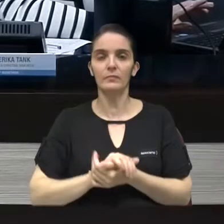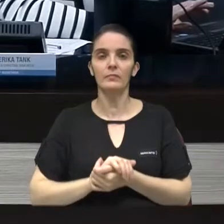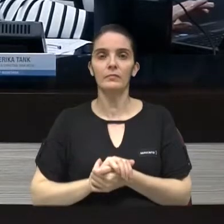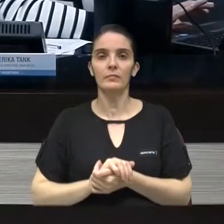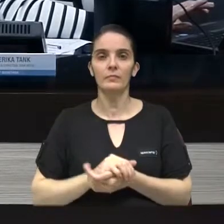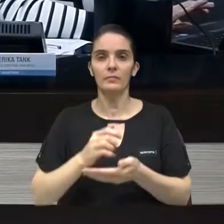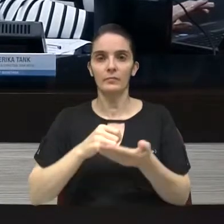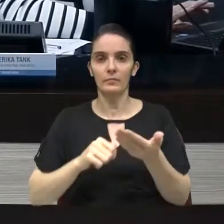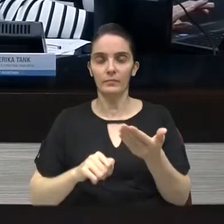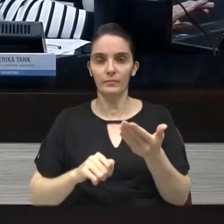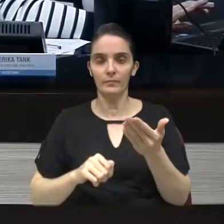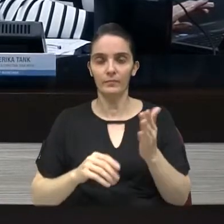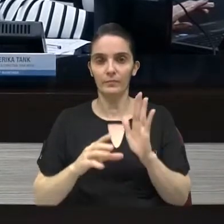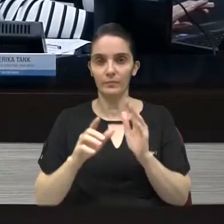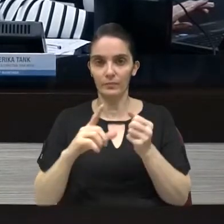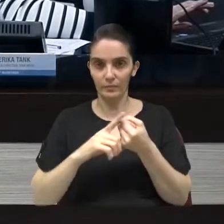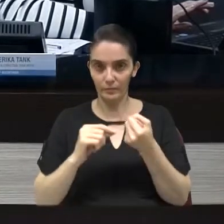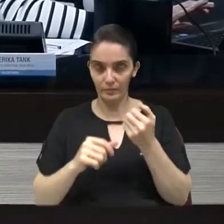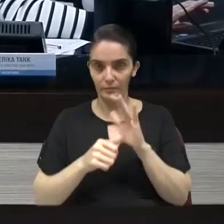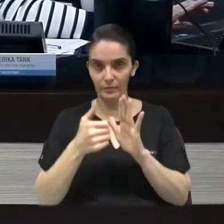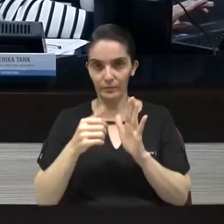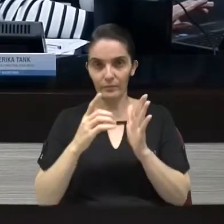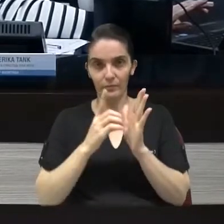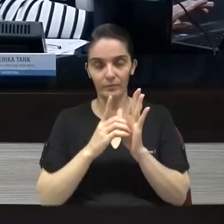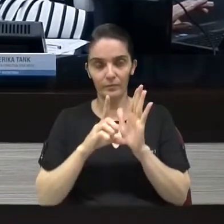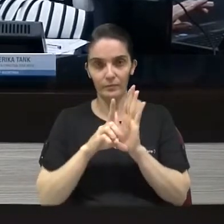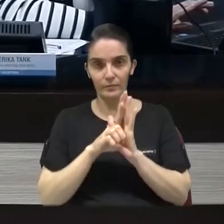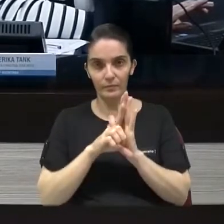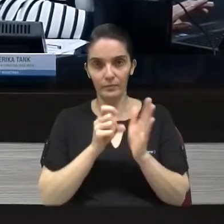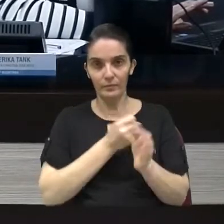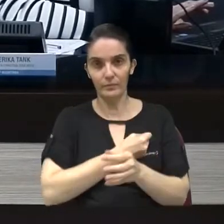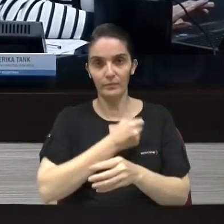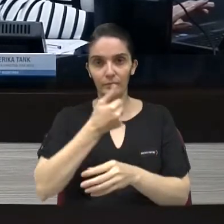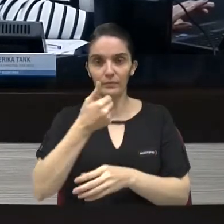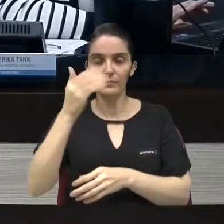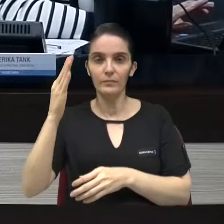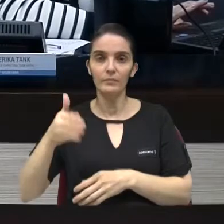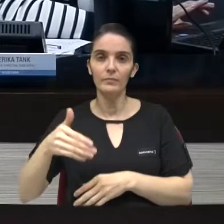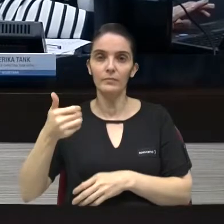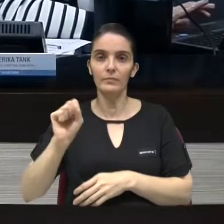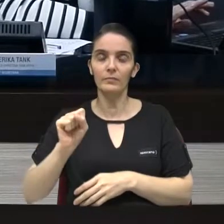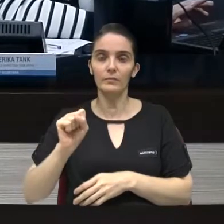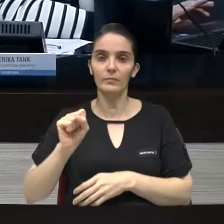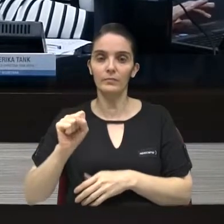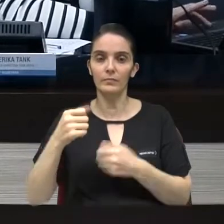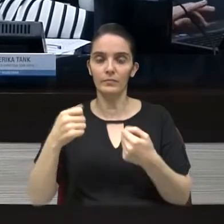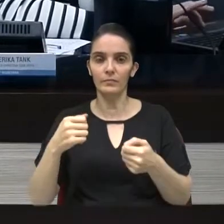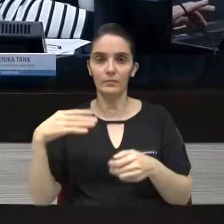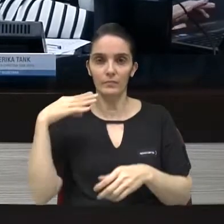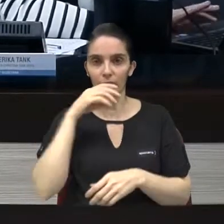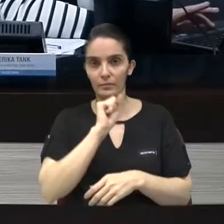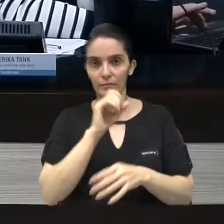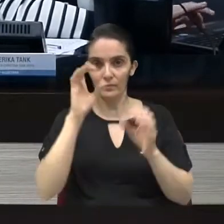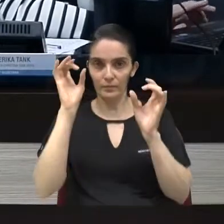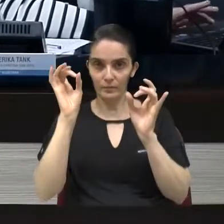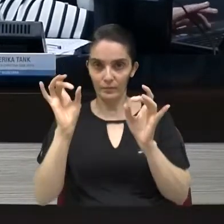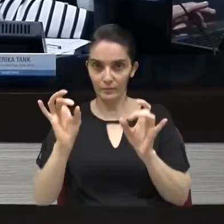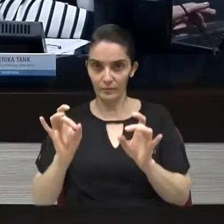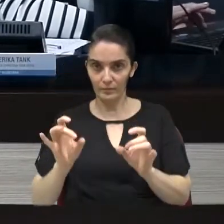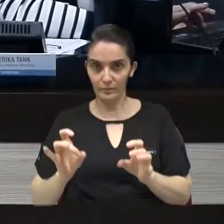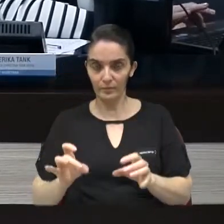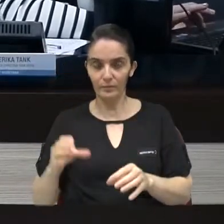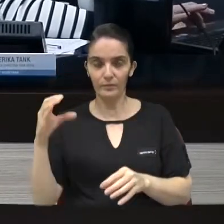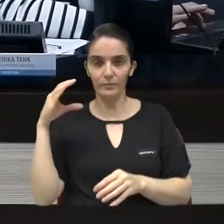Redação da ementa e do artigo 1º do Decreto Legislativo número 1/2018. Deverá tramitar sobre regime de